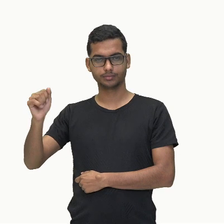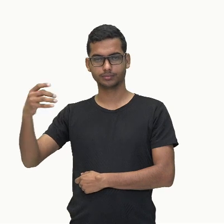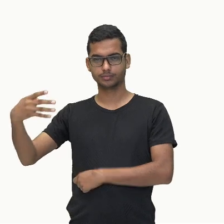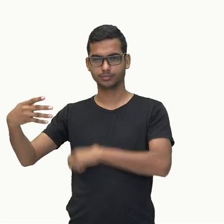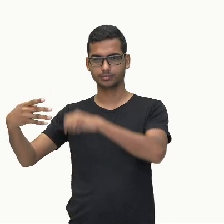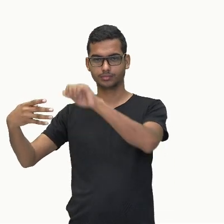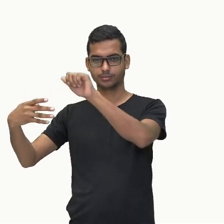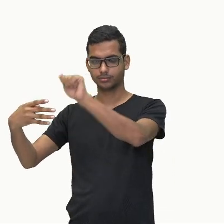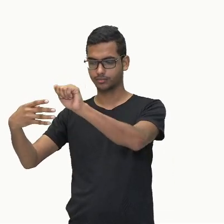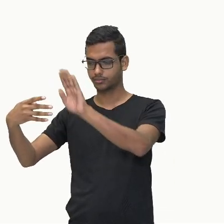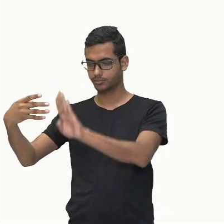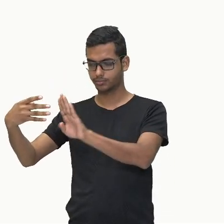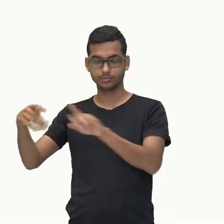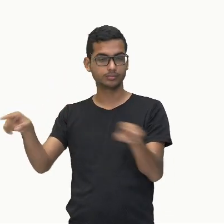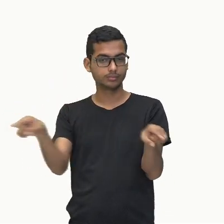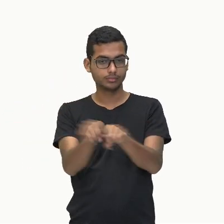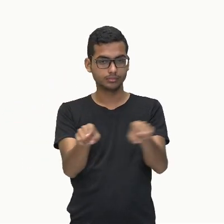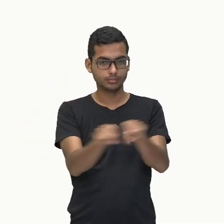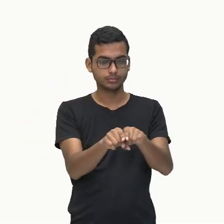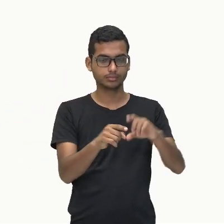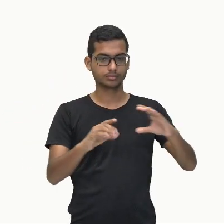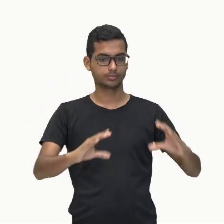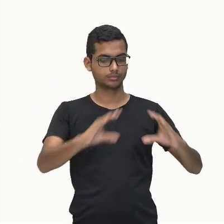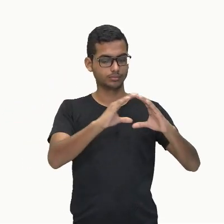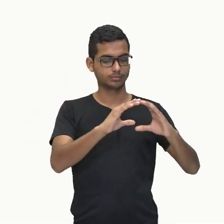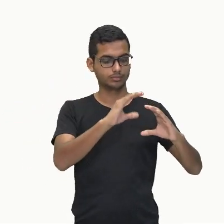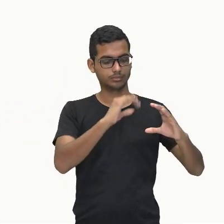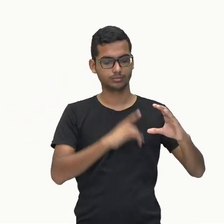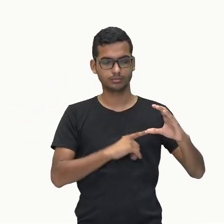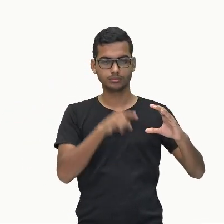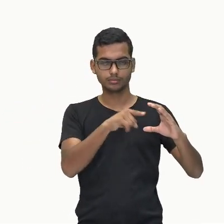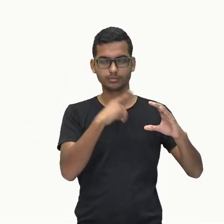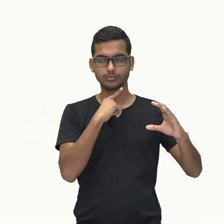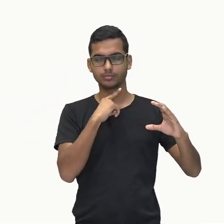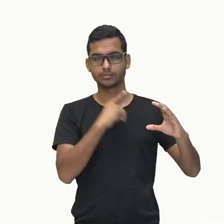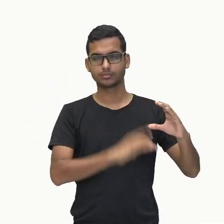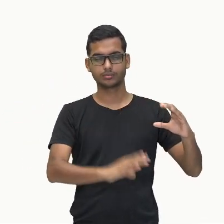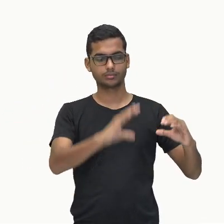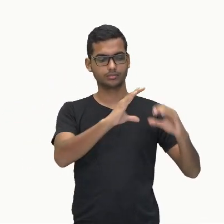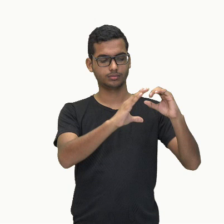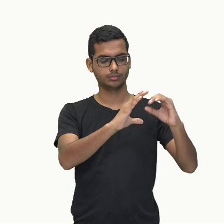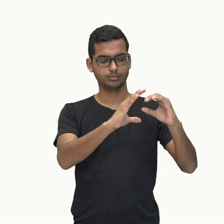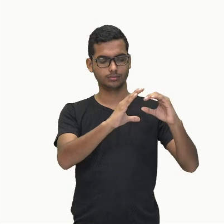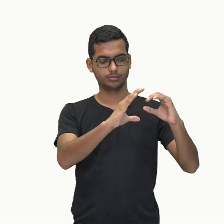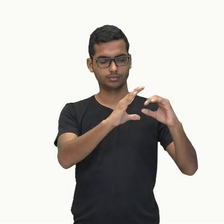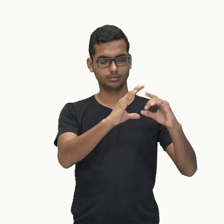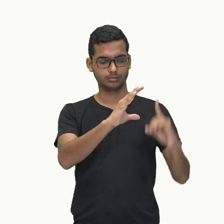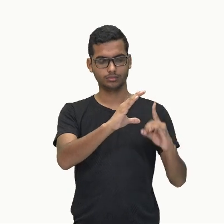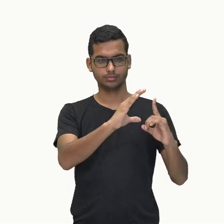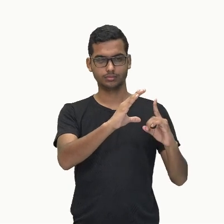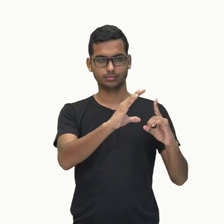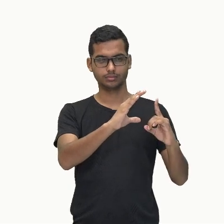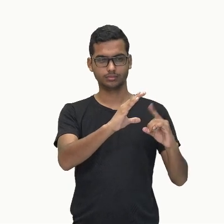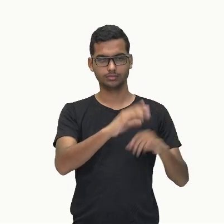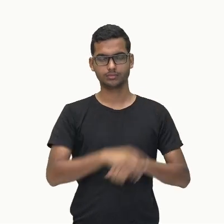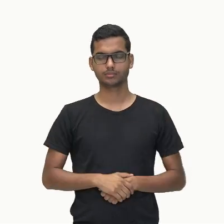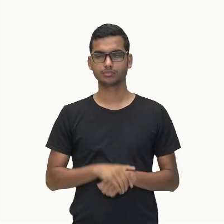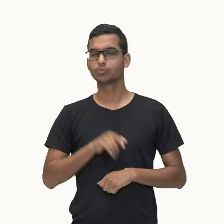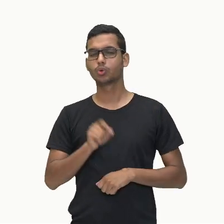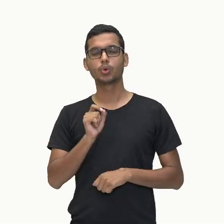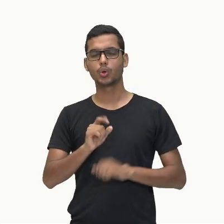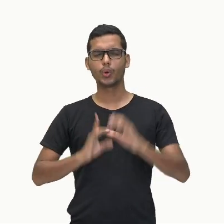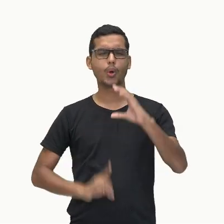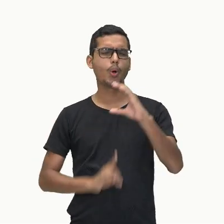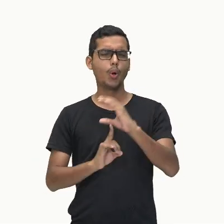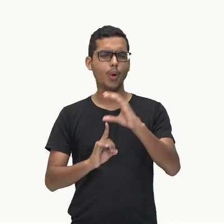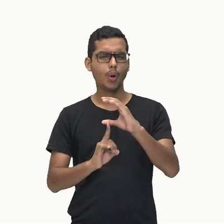C e D. O que é o domínio? É o conjunto dos elementos que pertencem